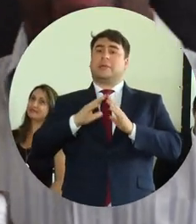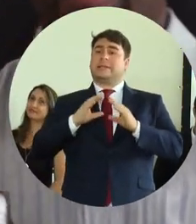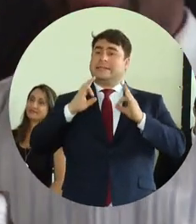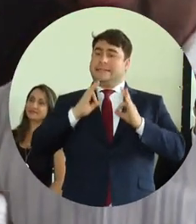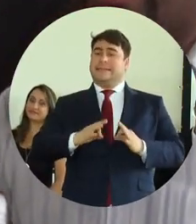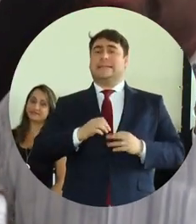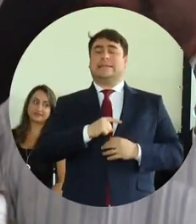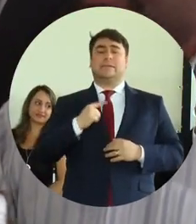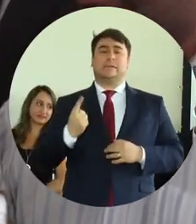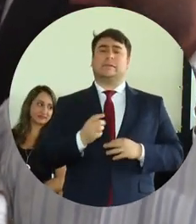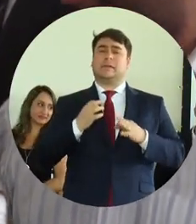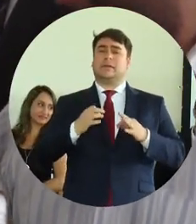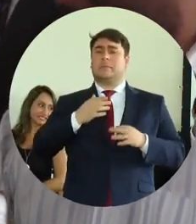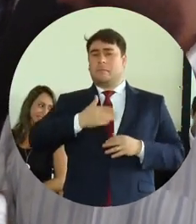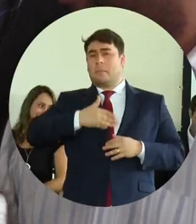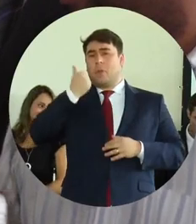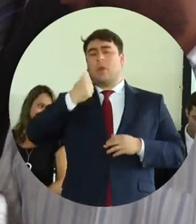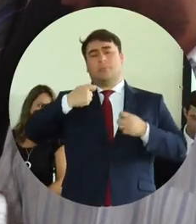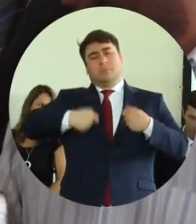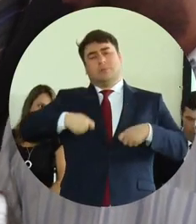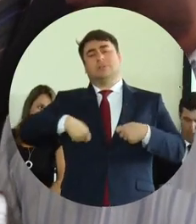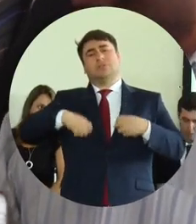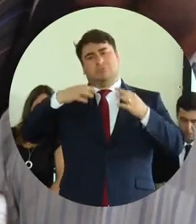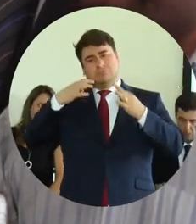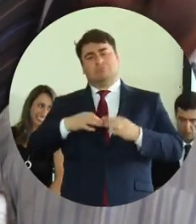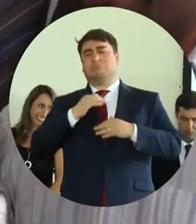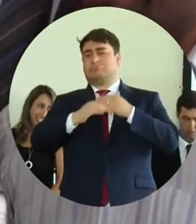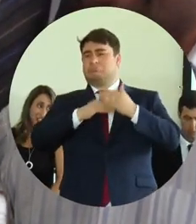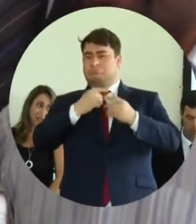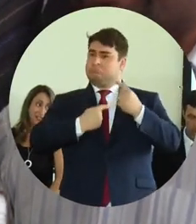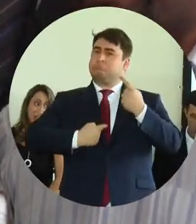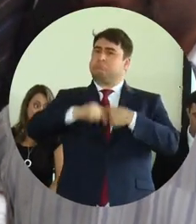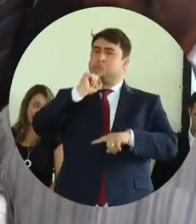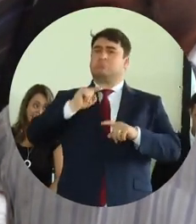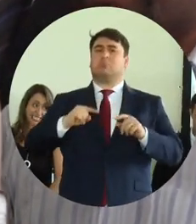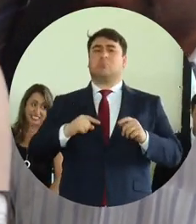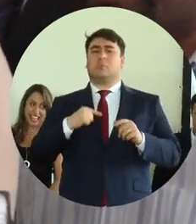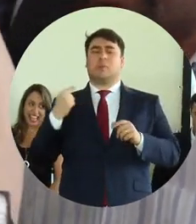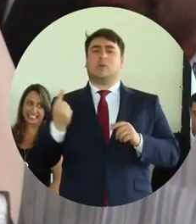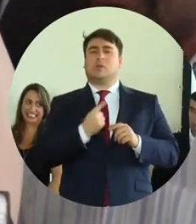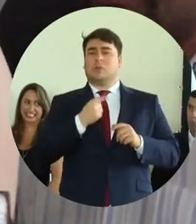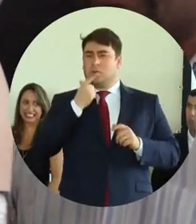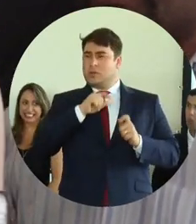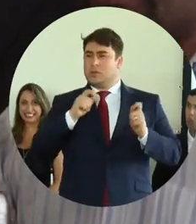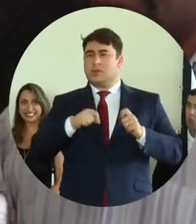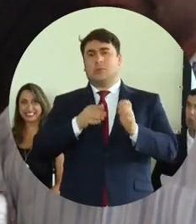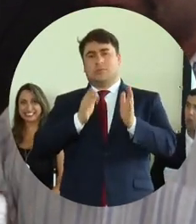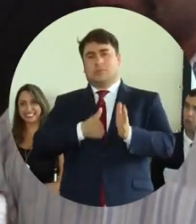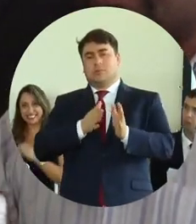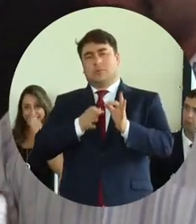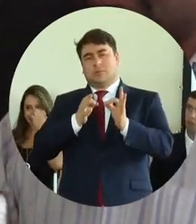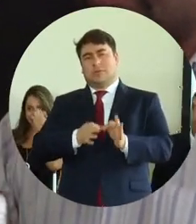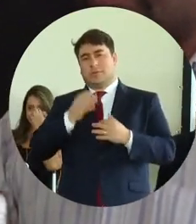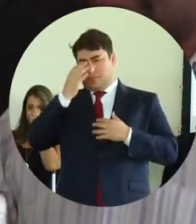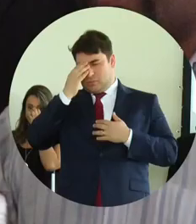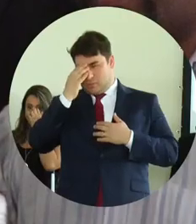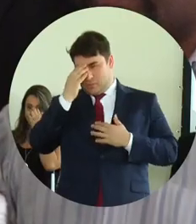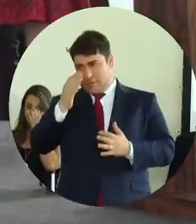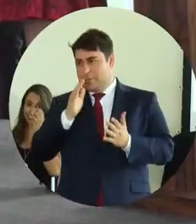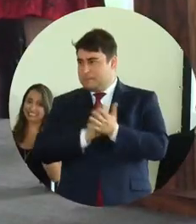de que a gente precisa melhorar ainda mais, evoluir ainda mais, mas que a gente... Muito